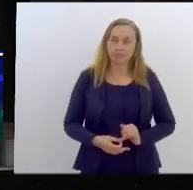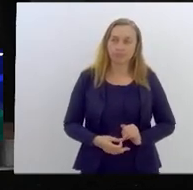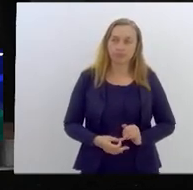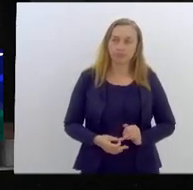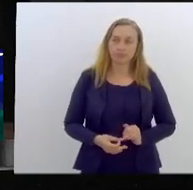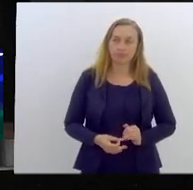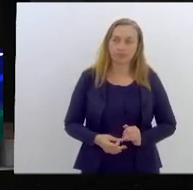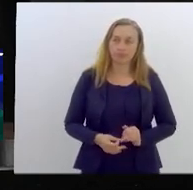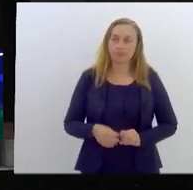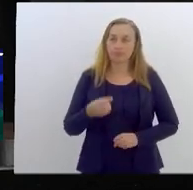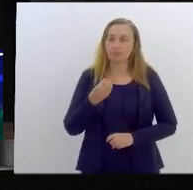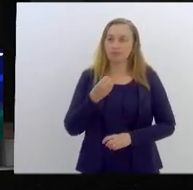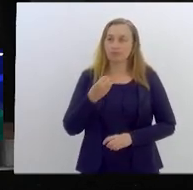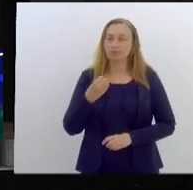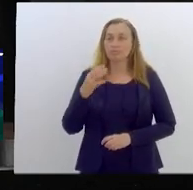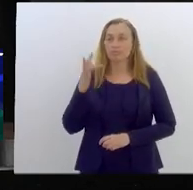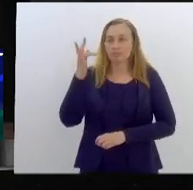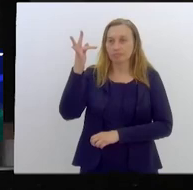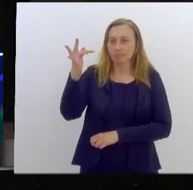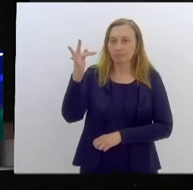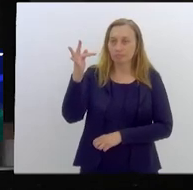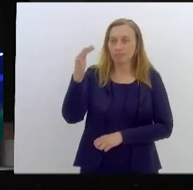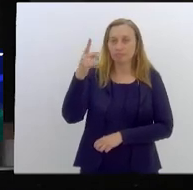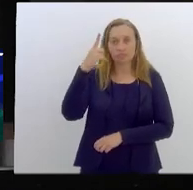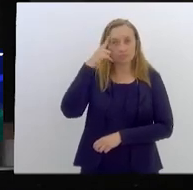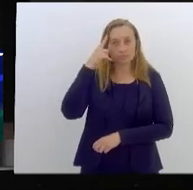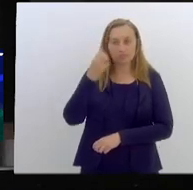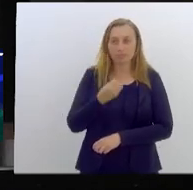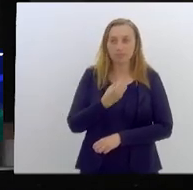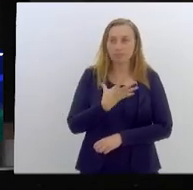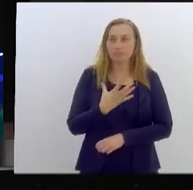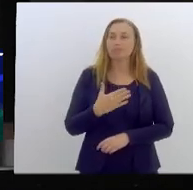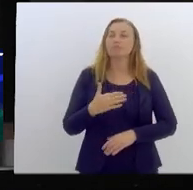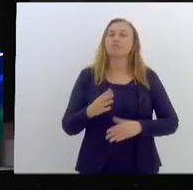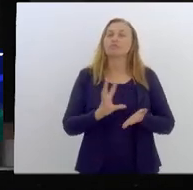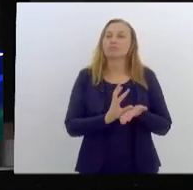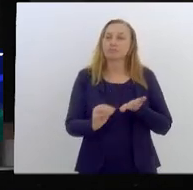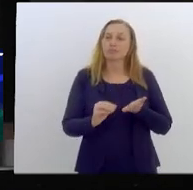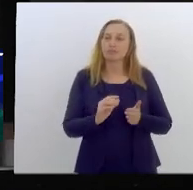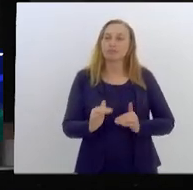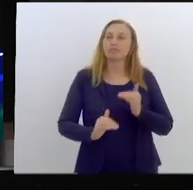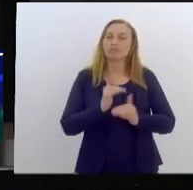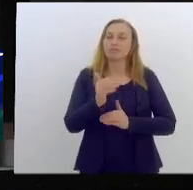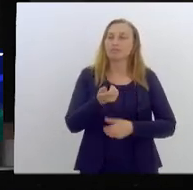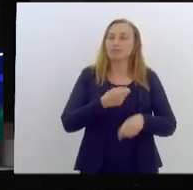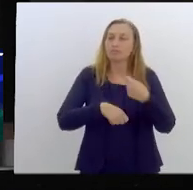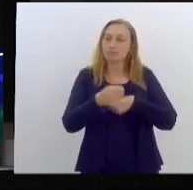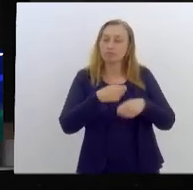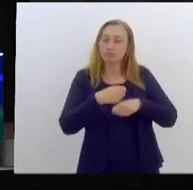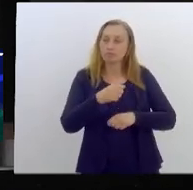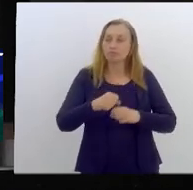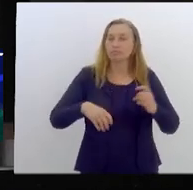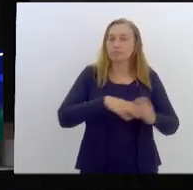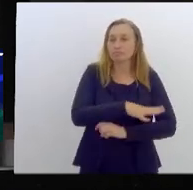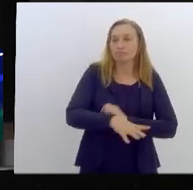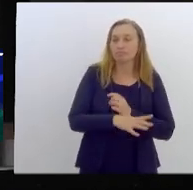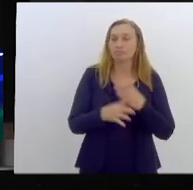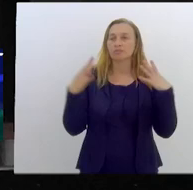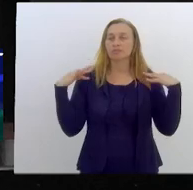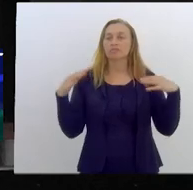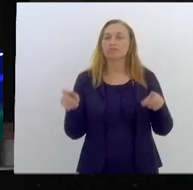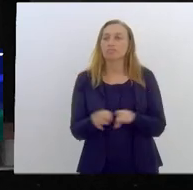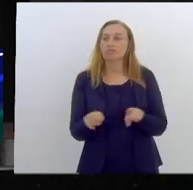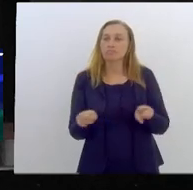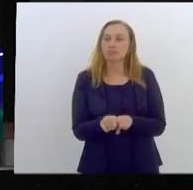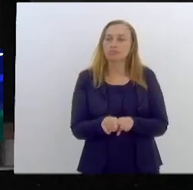são excelentes. Para além dessa pauta do desenvolvimento econômico e social através do turismo, também tratei